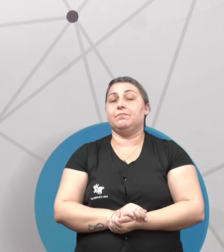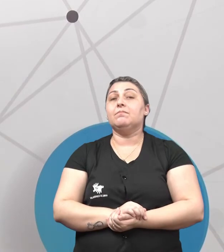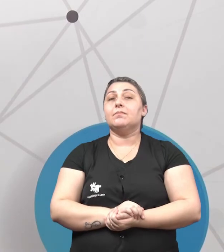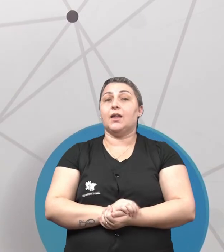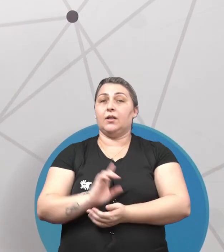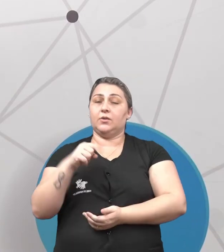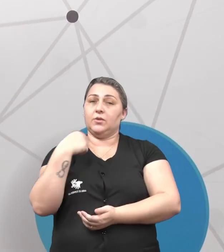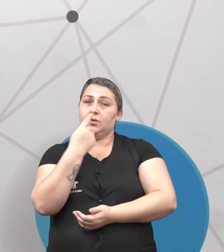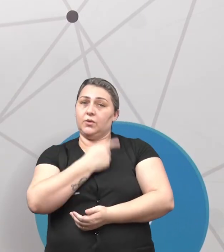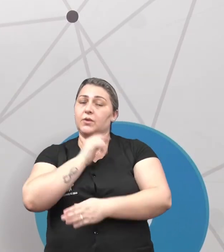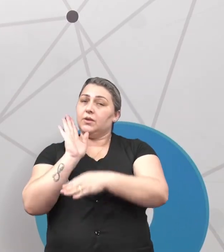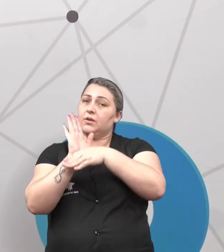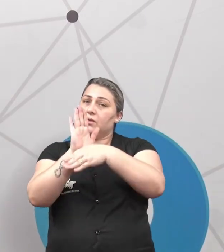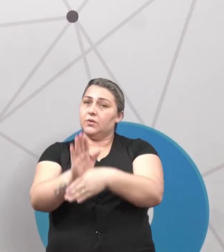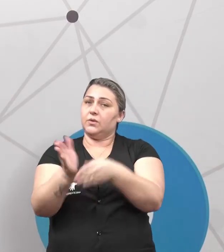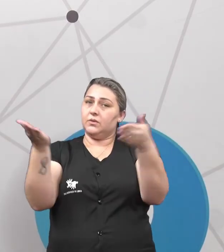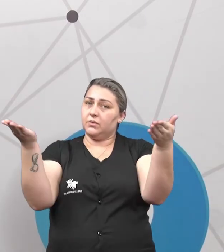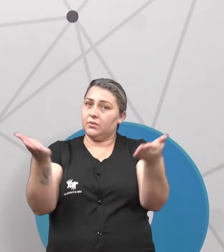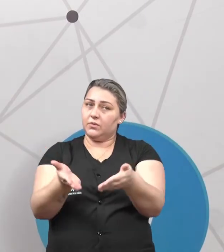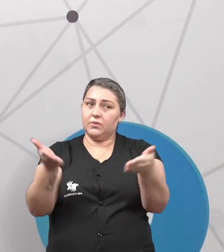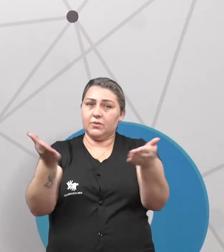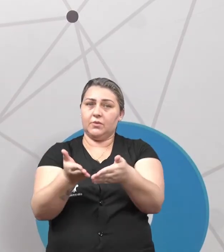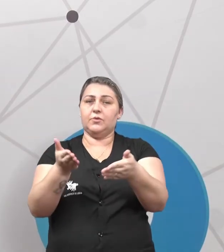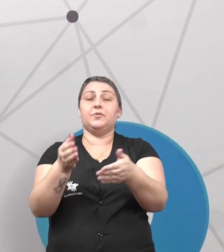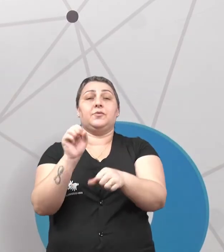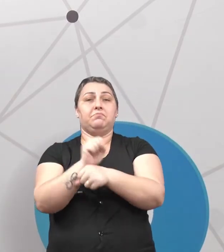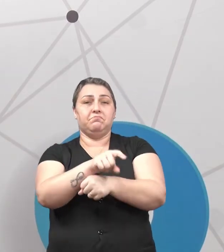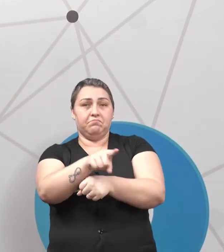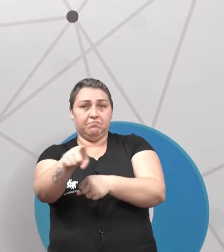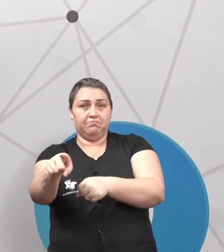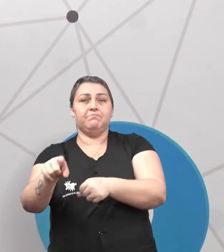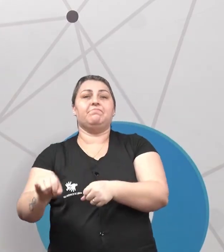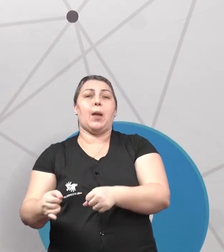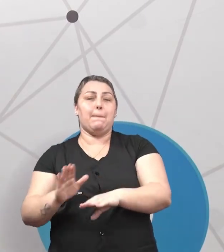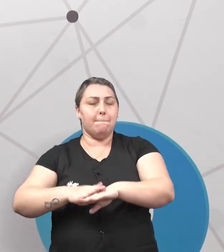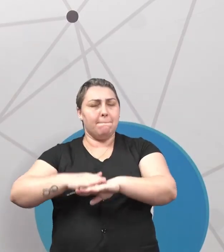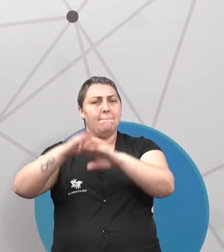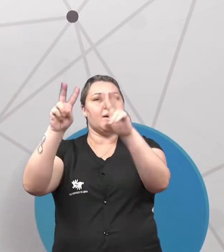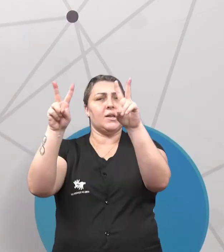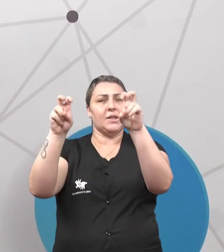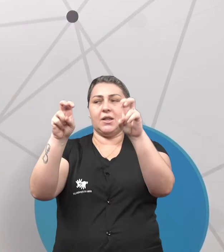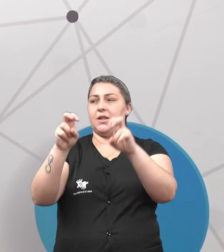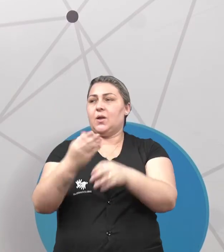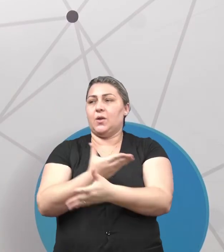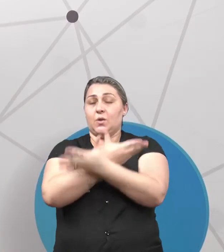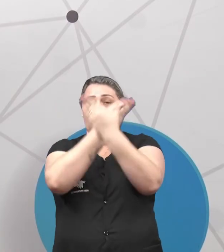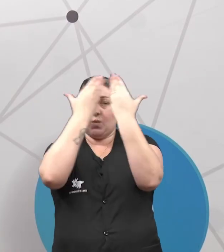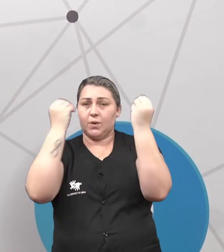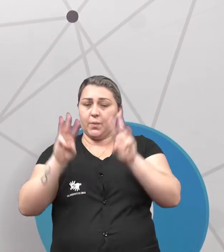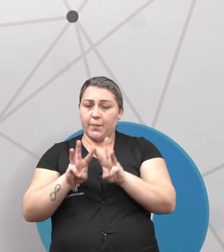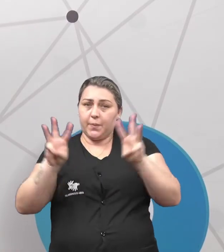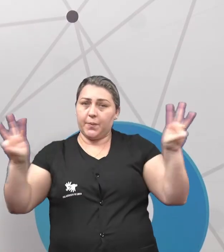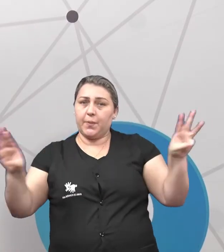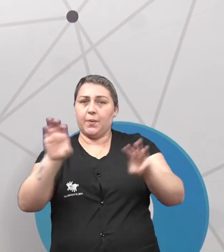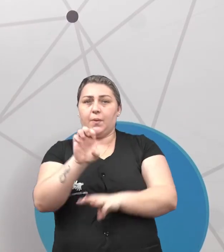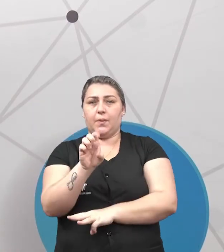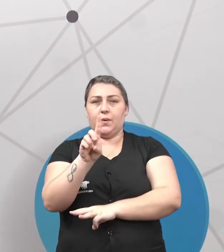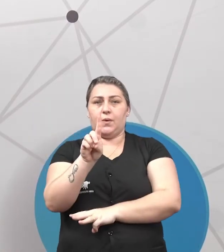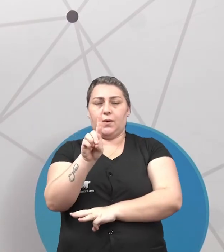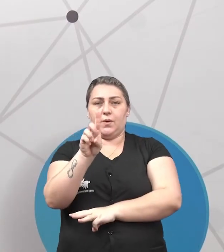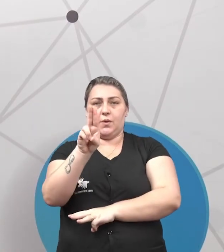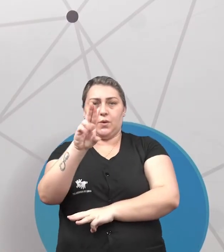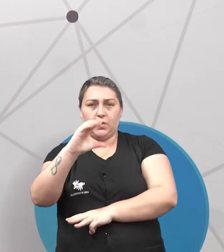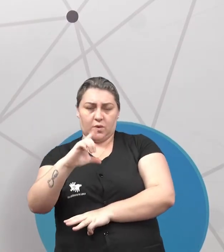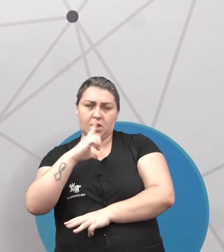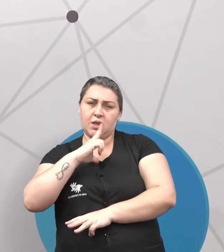essa é a nossa contribuição de hoje. Eu espero que vocês se apropriem mais da temática. Não esqueçam de acessar a plataforma Edu, que lá vai